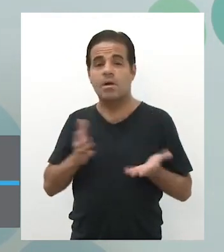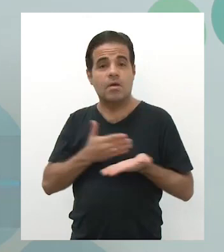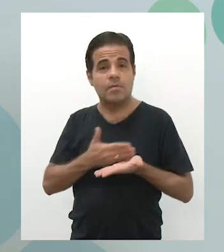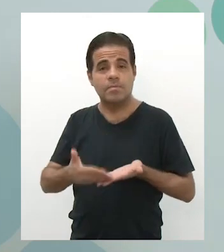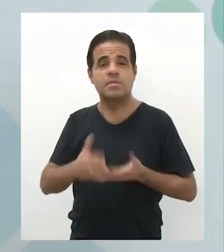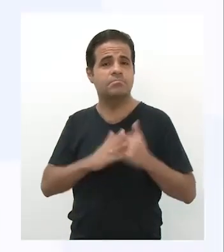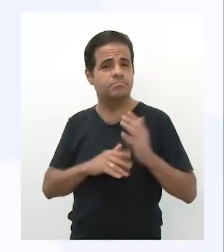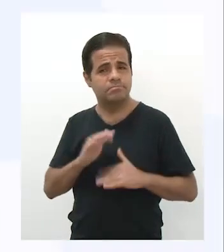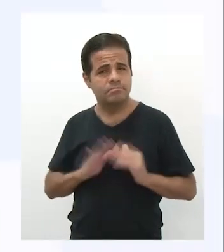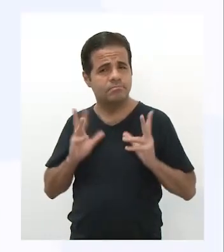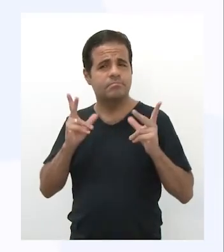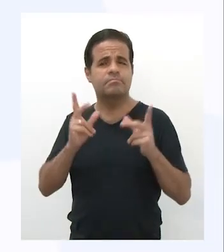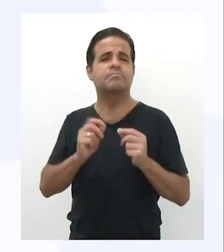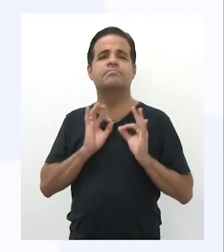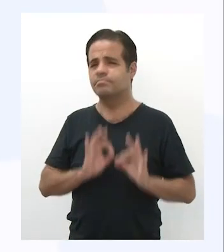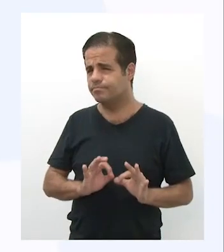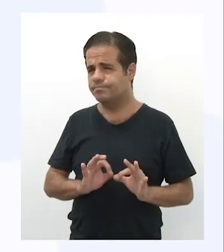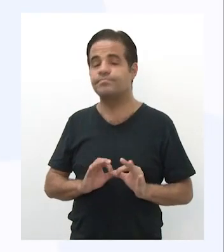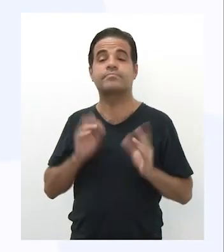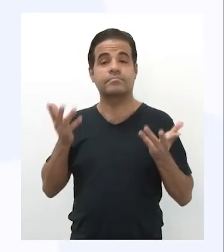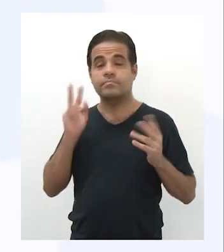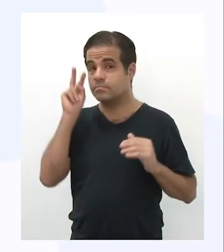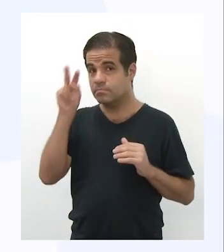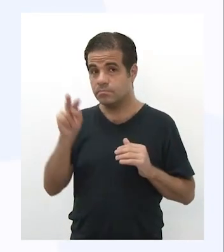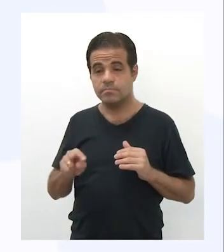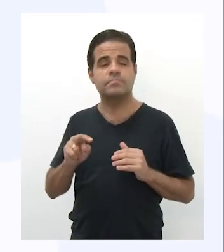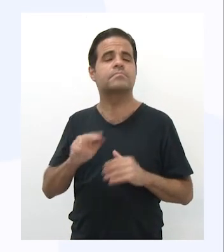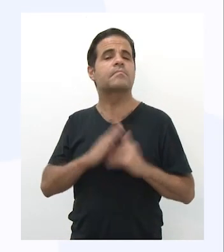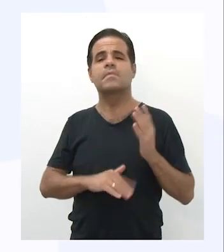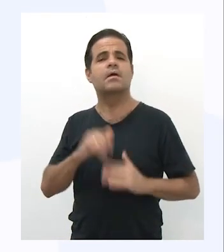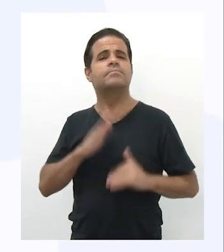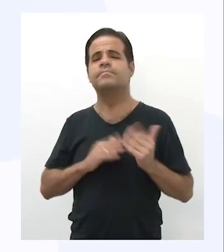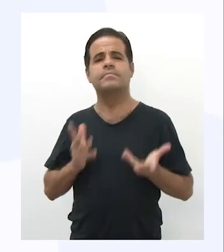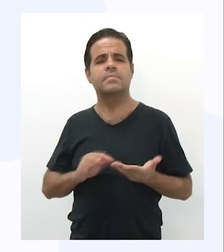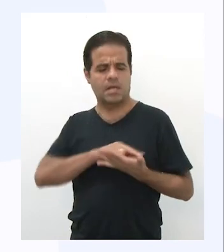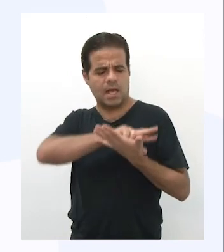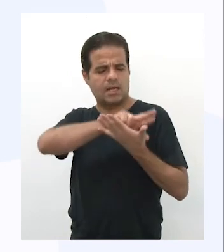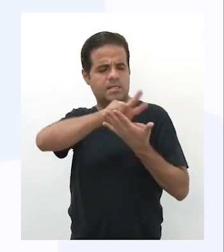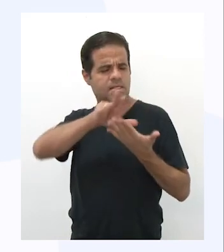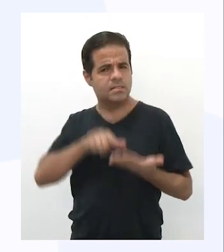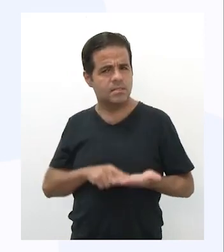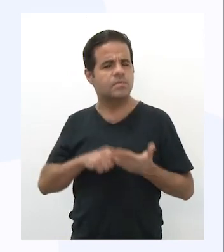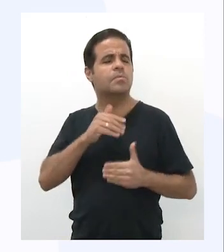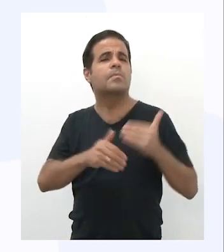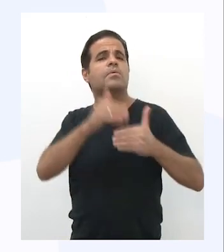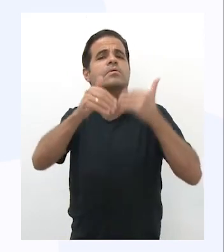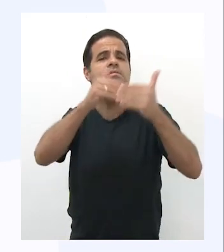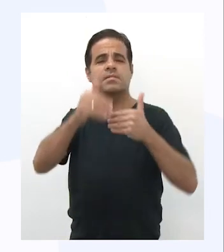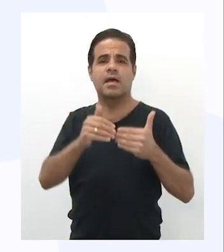a habilidade do currículo paulista? Olha lá. Habilidade: caracterizar o processo